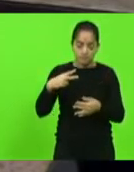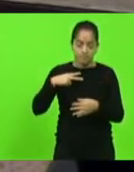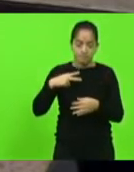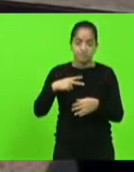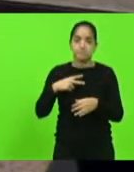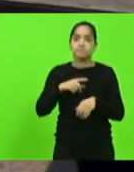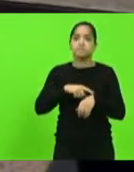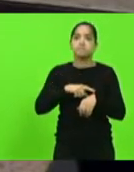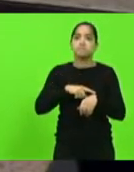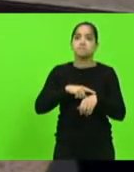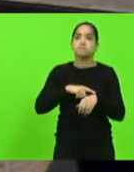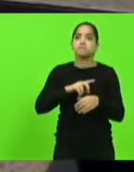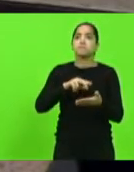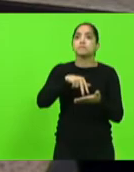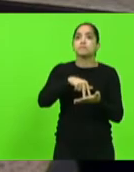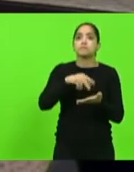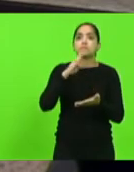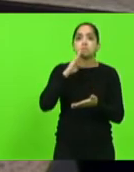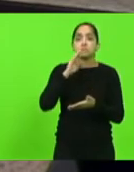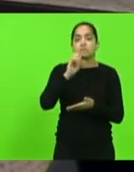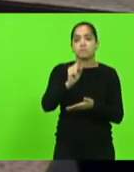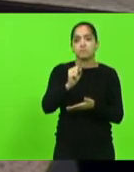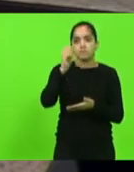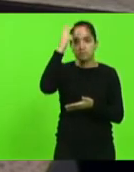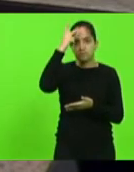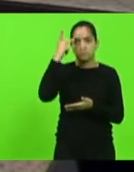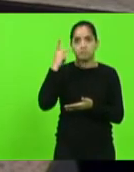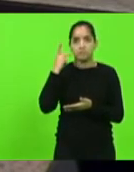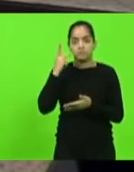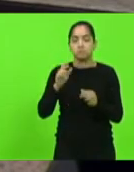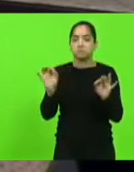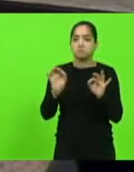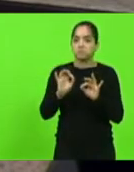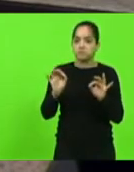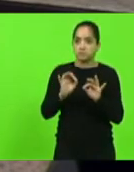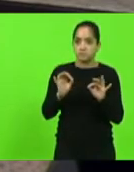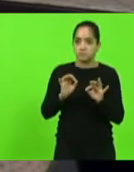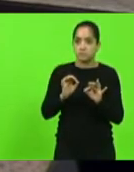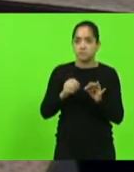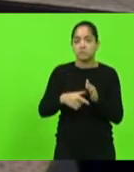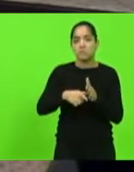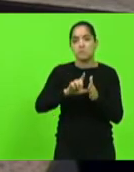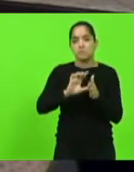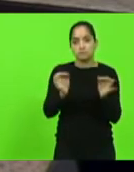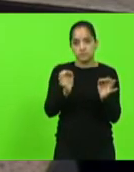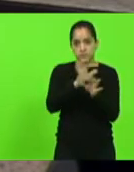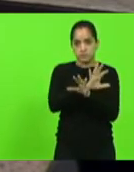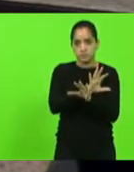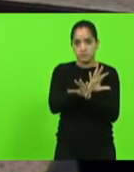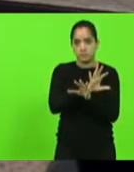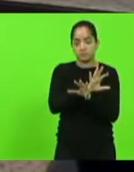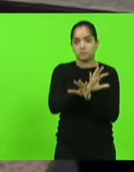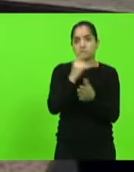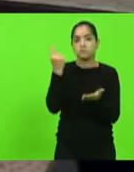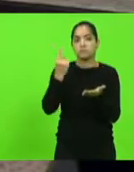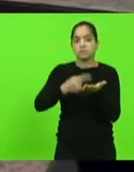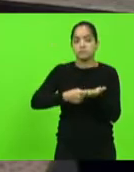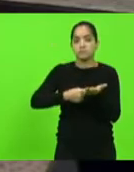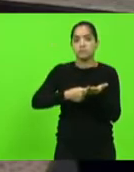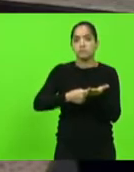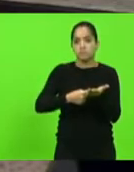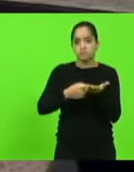da palavra o senhor deputado Bruno Souza e a senhora deputada Paulinha. Nada mais havendo, o senhor presidente, antes de encerrar a sessão, convocou outra